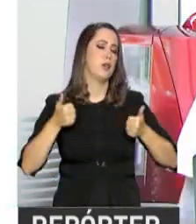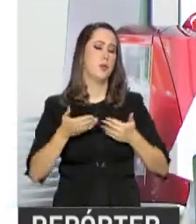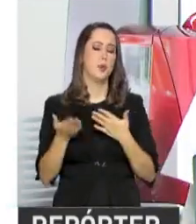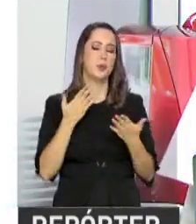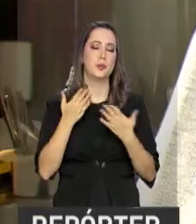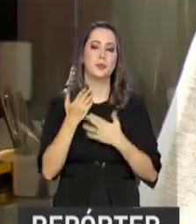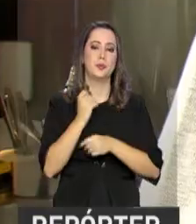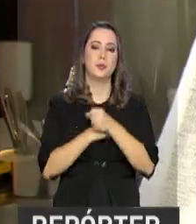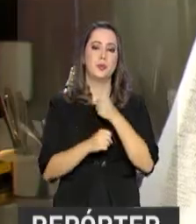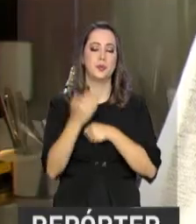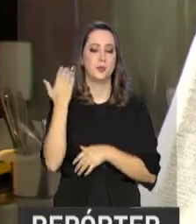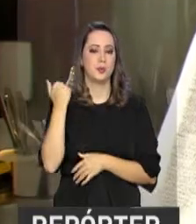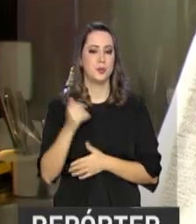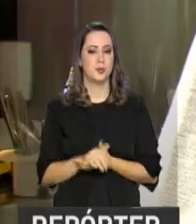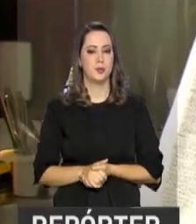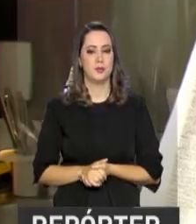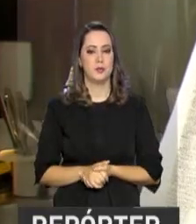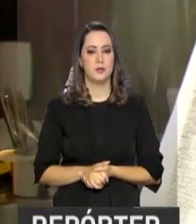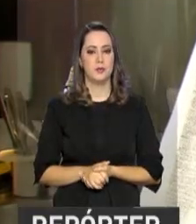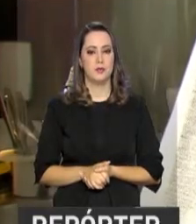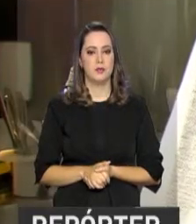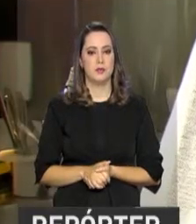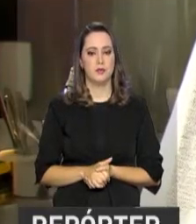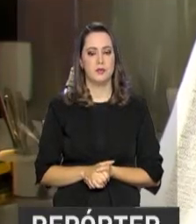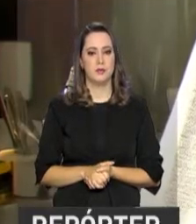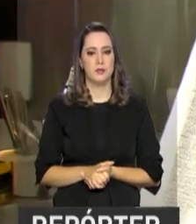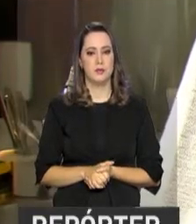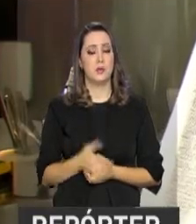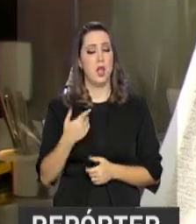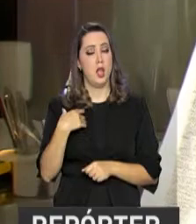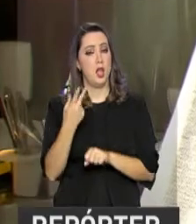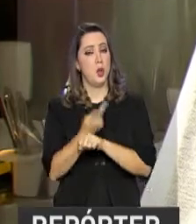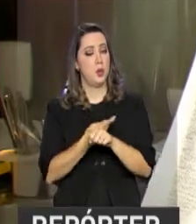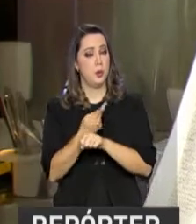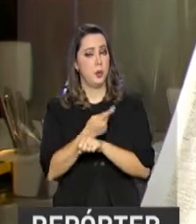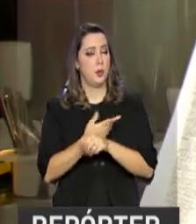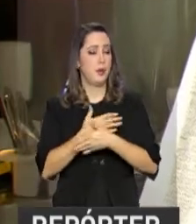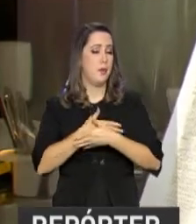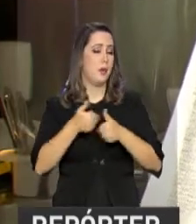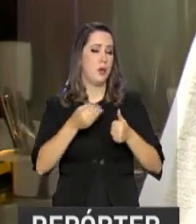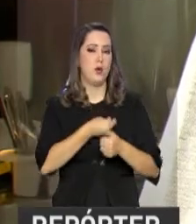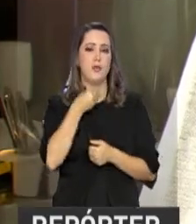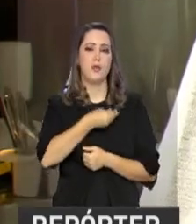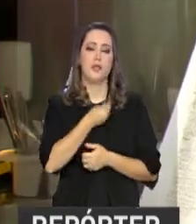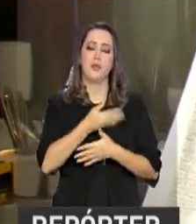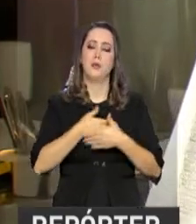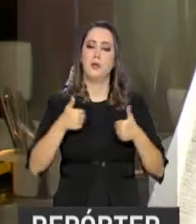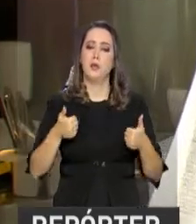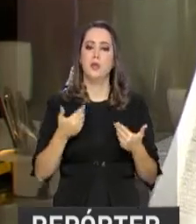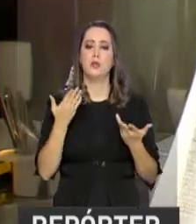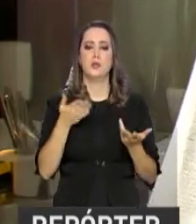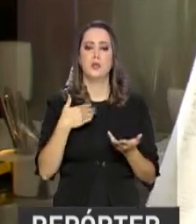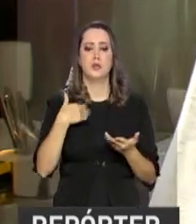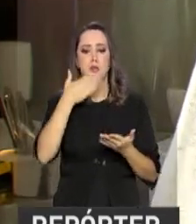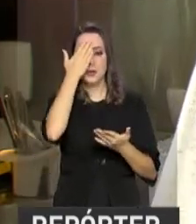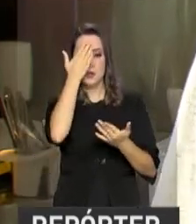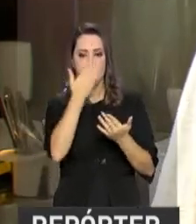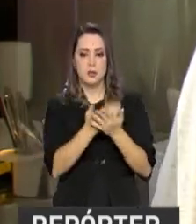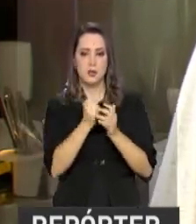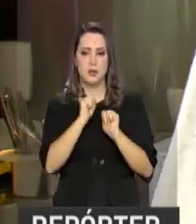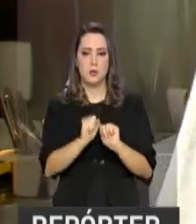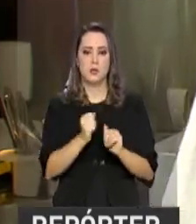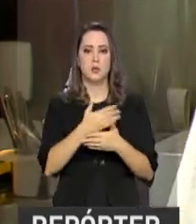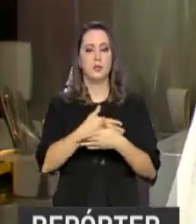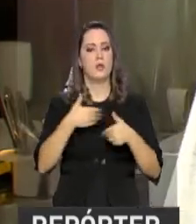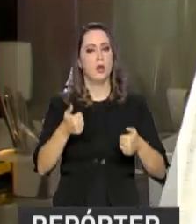antes pra mim foi mais o procura de algo melhor de uma vida de ter uma vida melhor acreditar que poderia ser melhor na